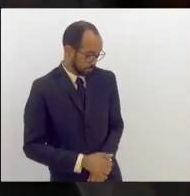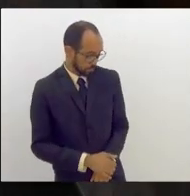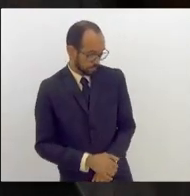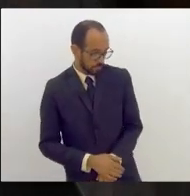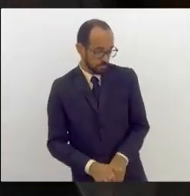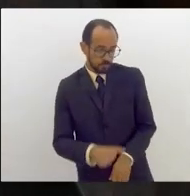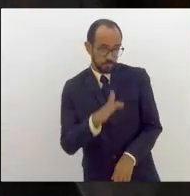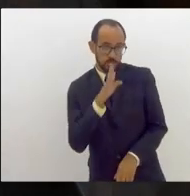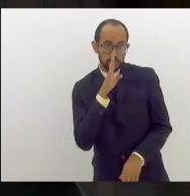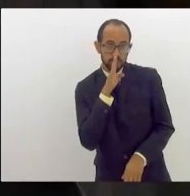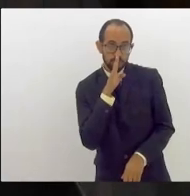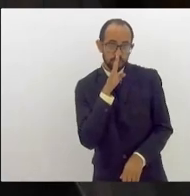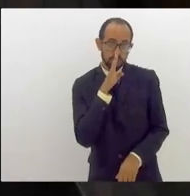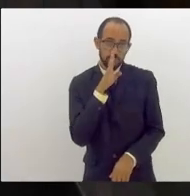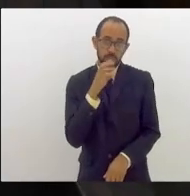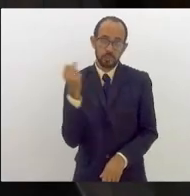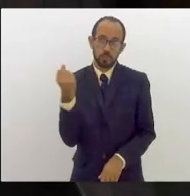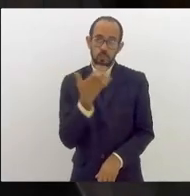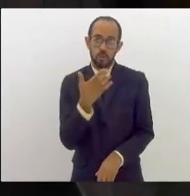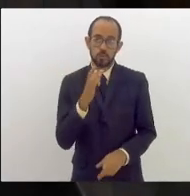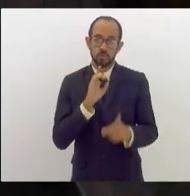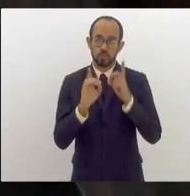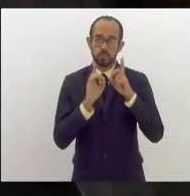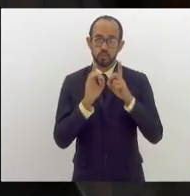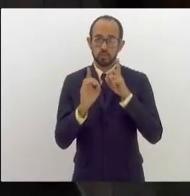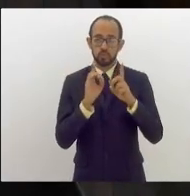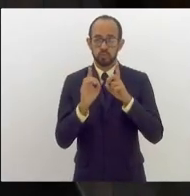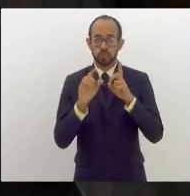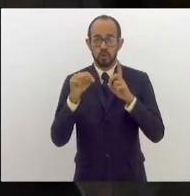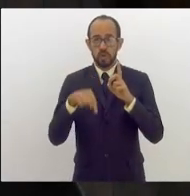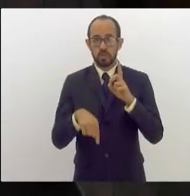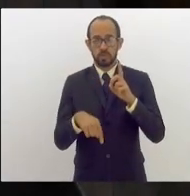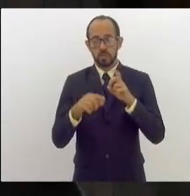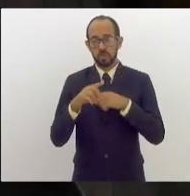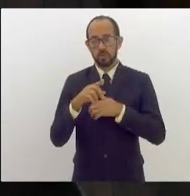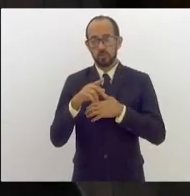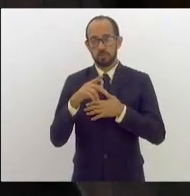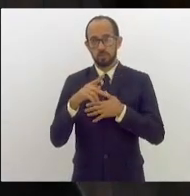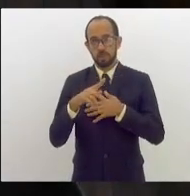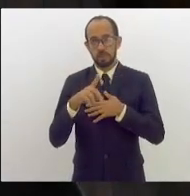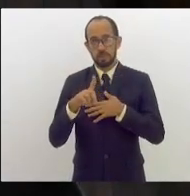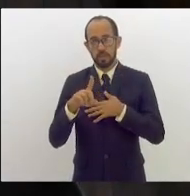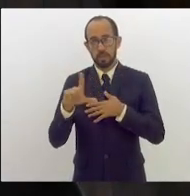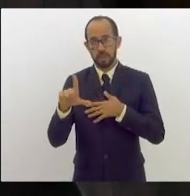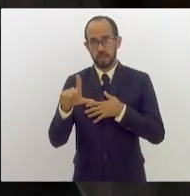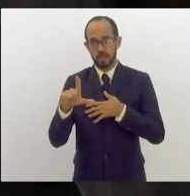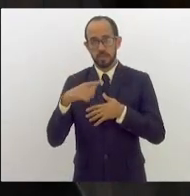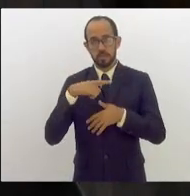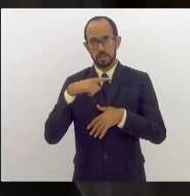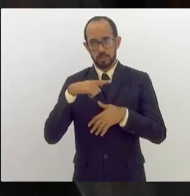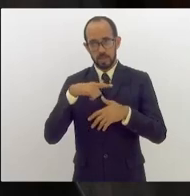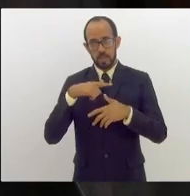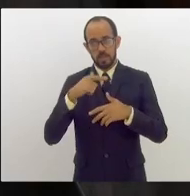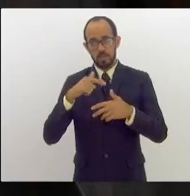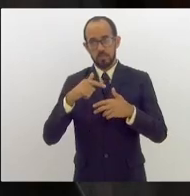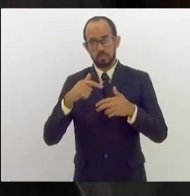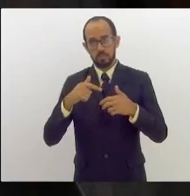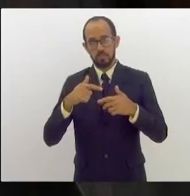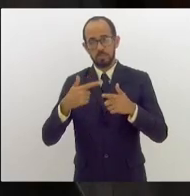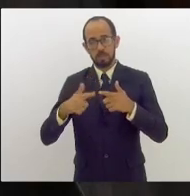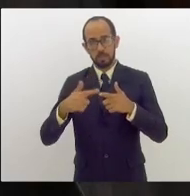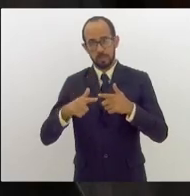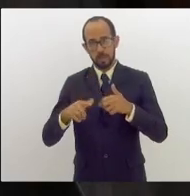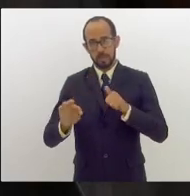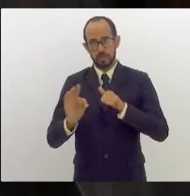em silêncio quando se discutiu aqui a questão do pdl que tem uma questão técnica envolvendo esse projeto